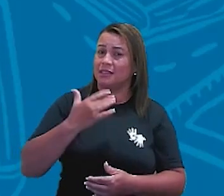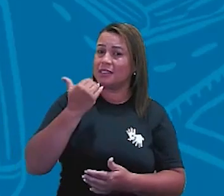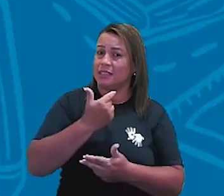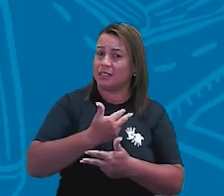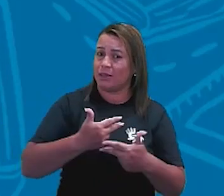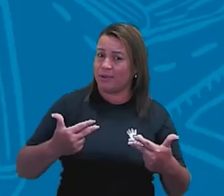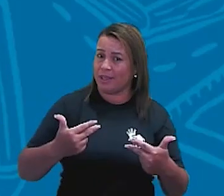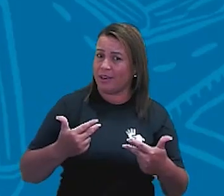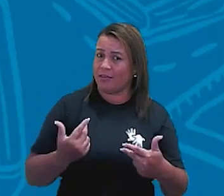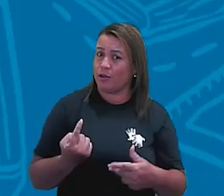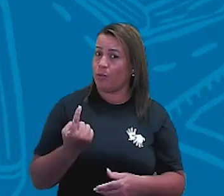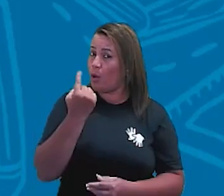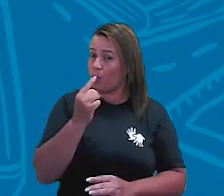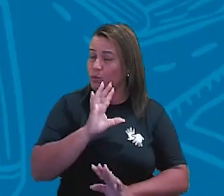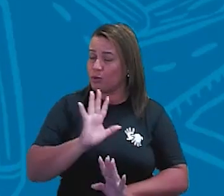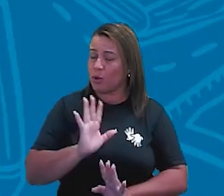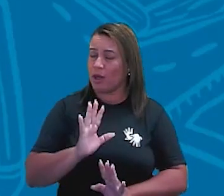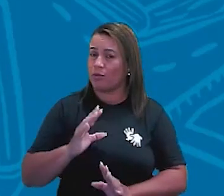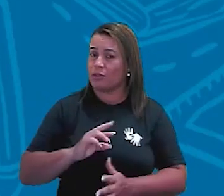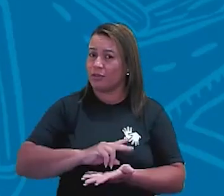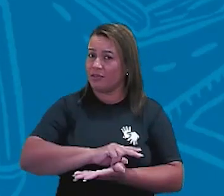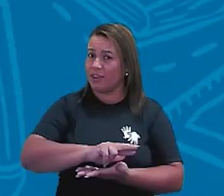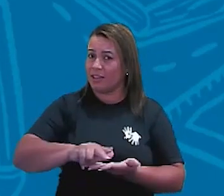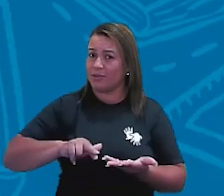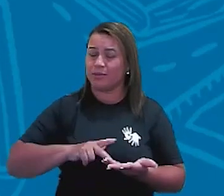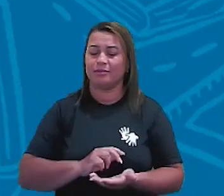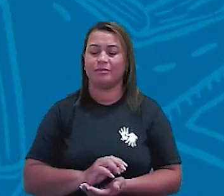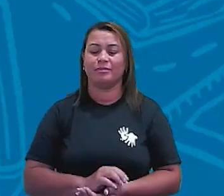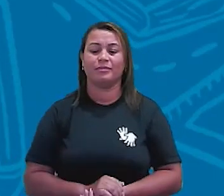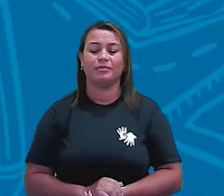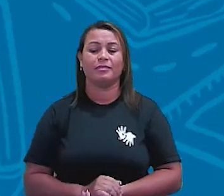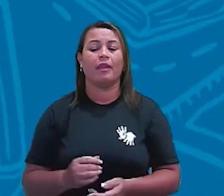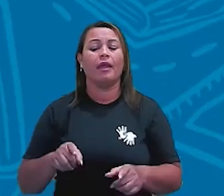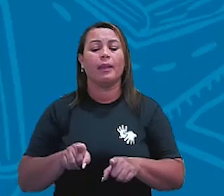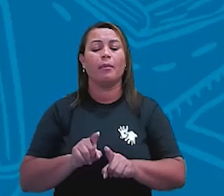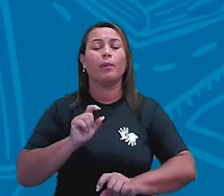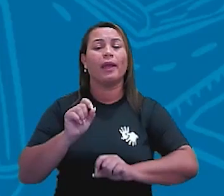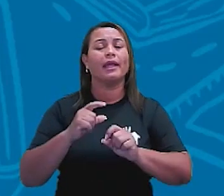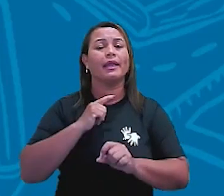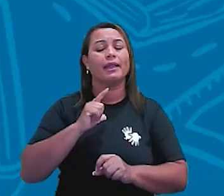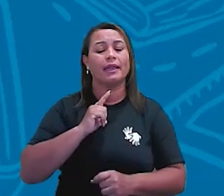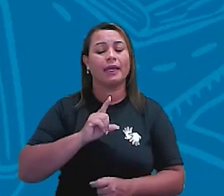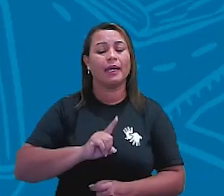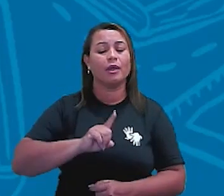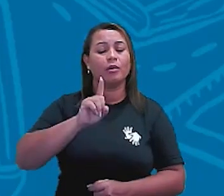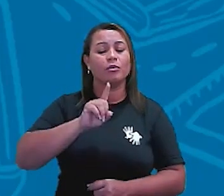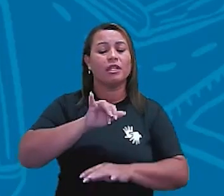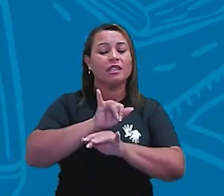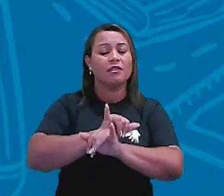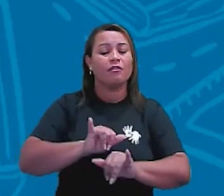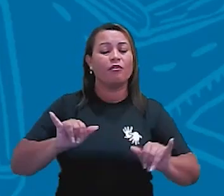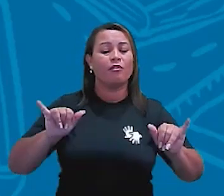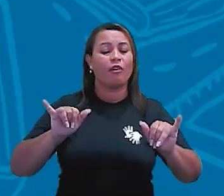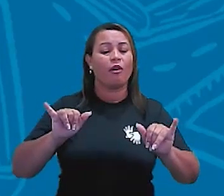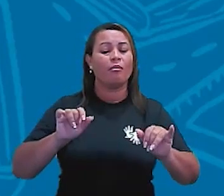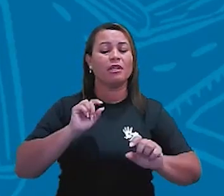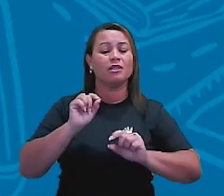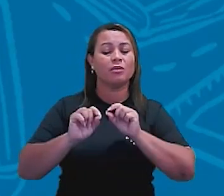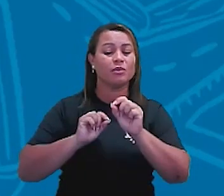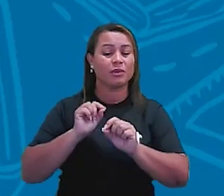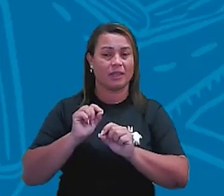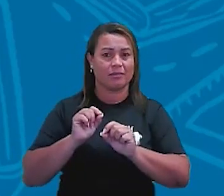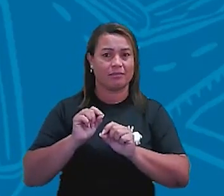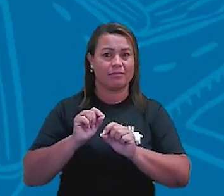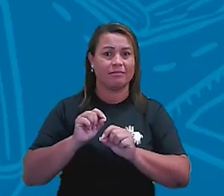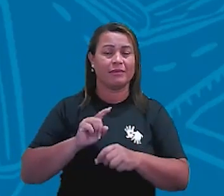um único alimento que vai definir isso. E aí, o que a gente tem na informação nutricional aí do nosso rótulo,